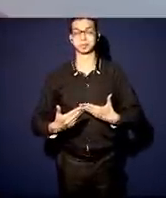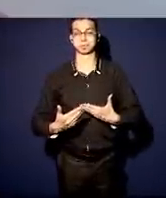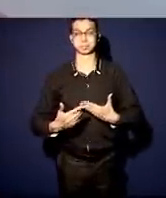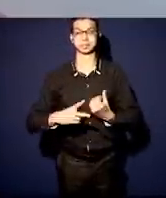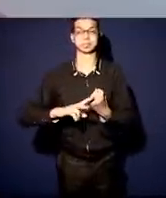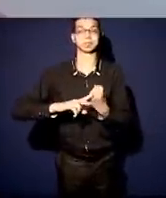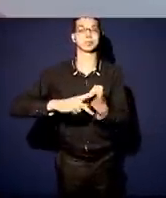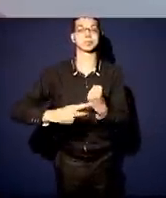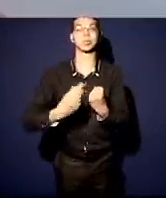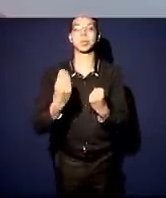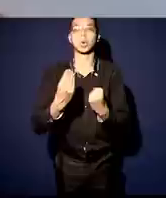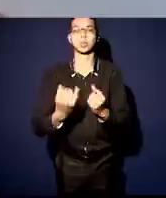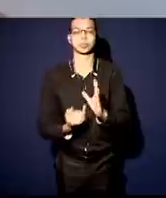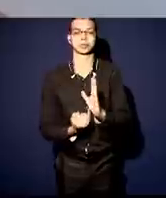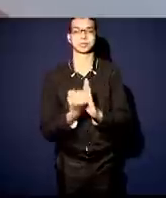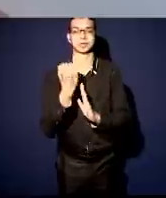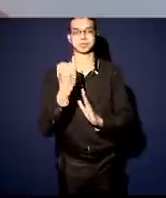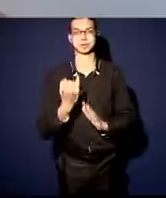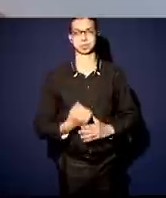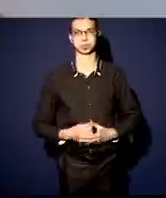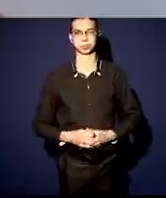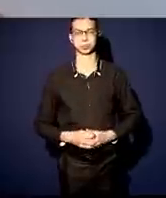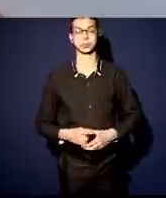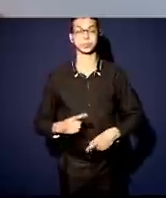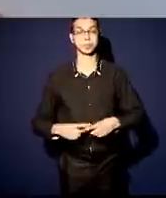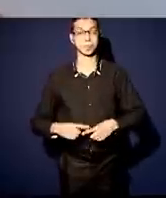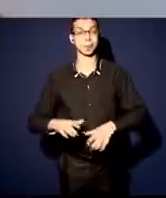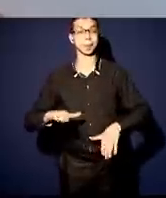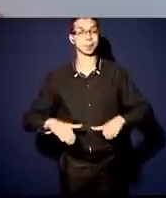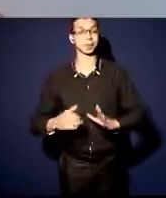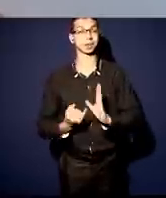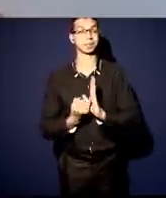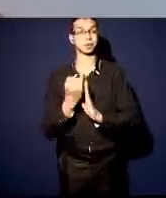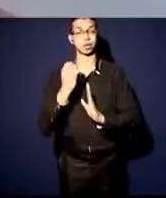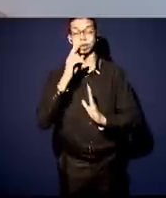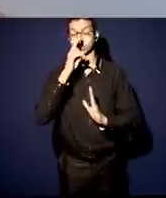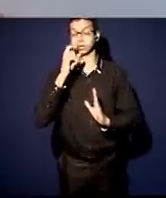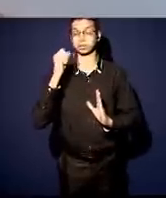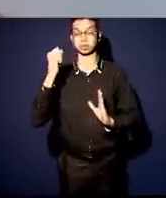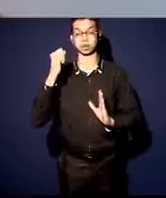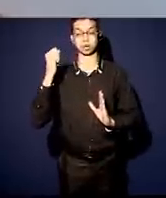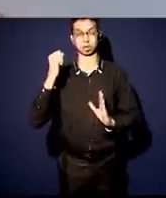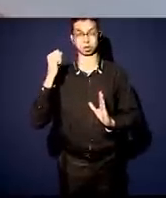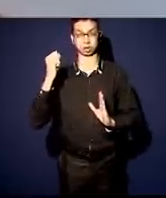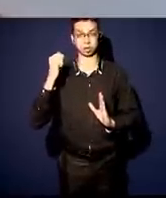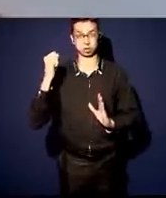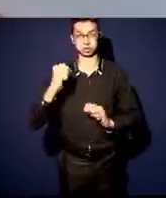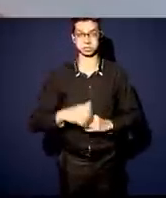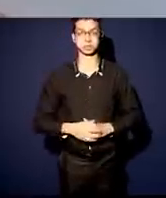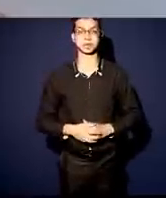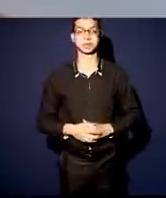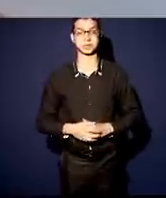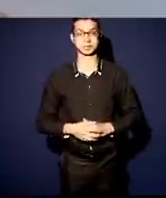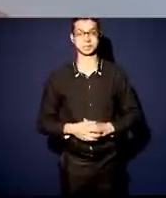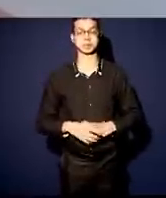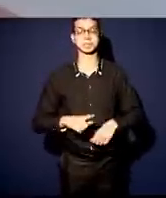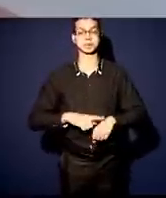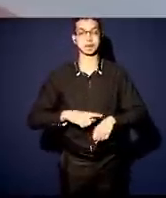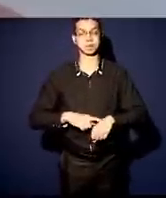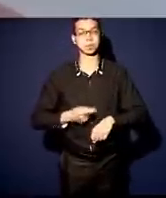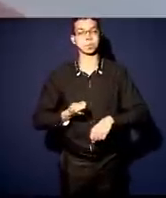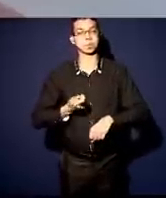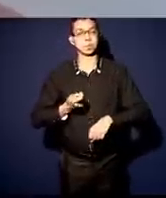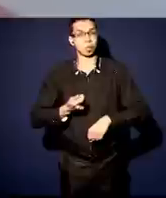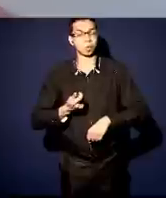Isso pode fazer com que a inflação seja um pouco mais persistente no médio e longo prazo,